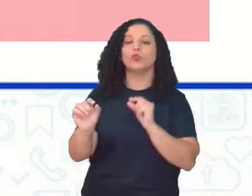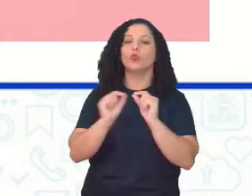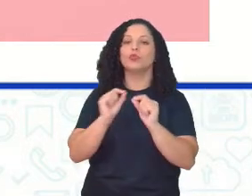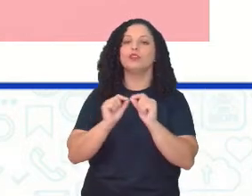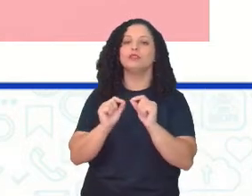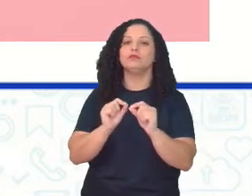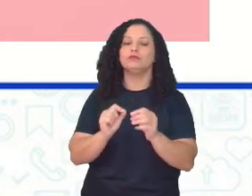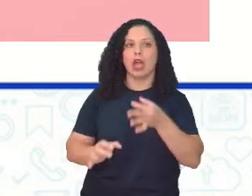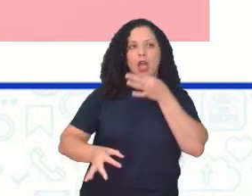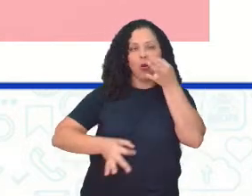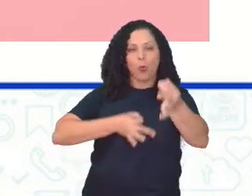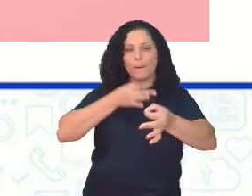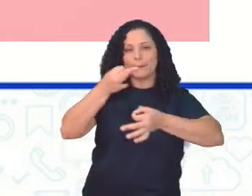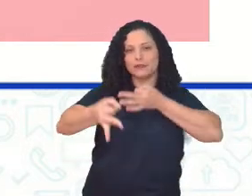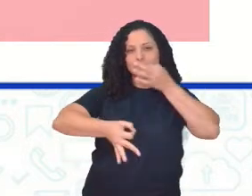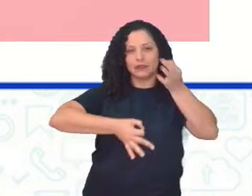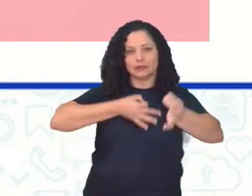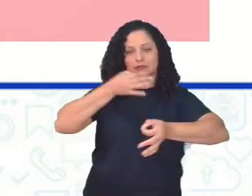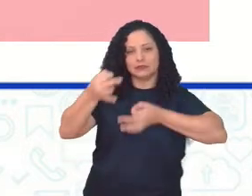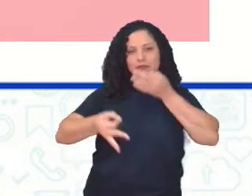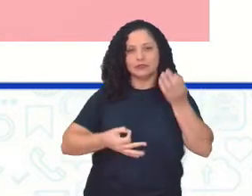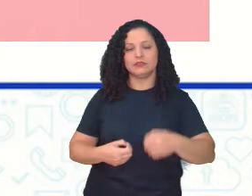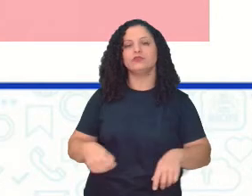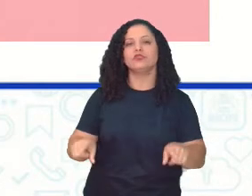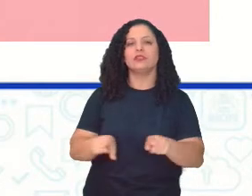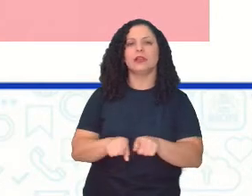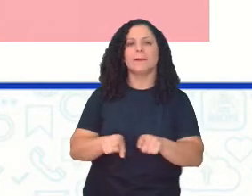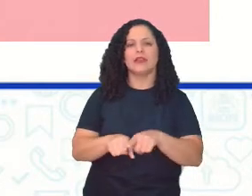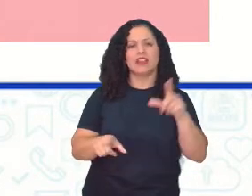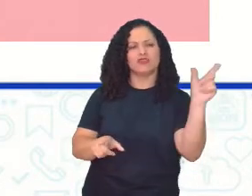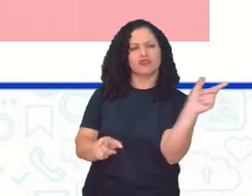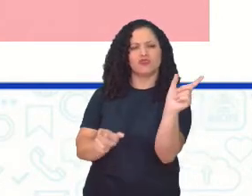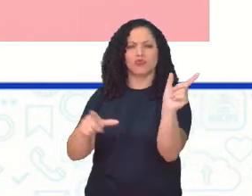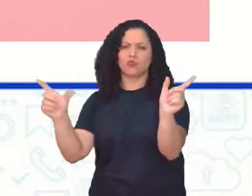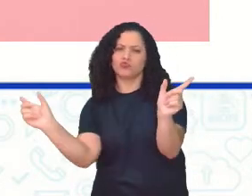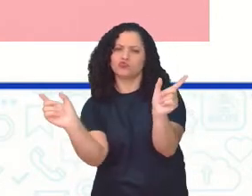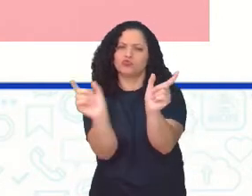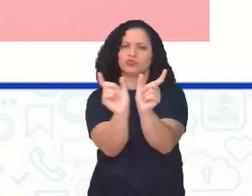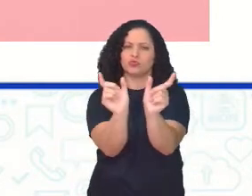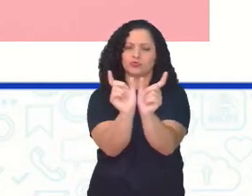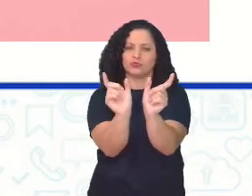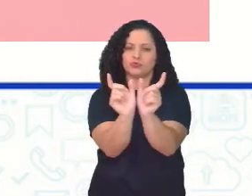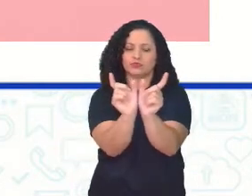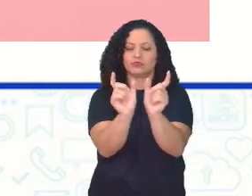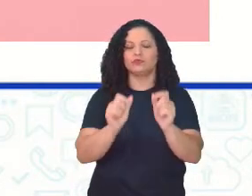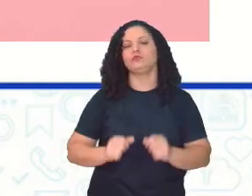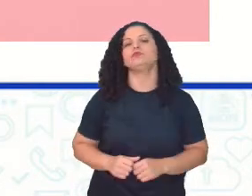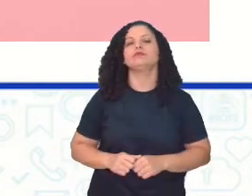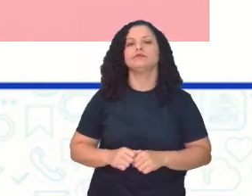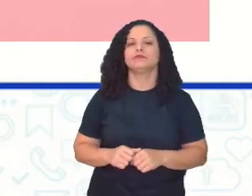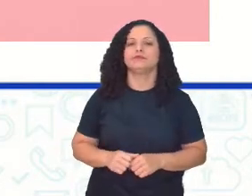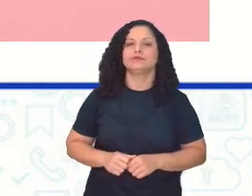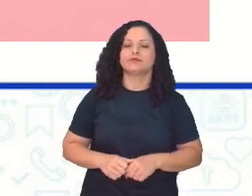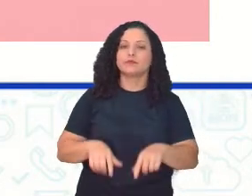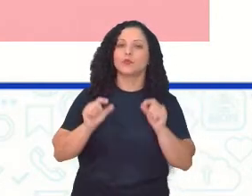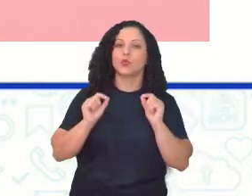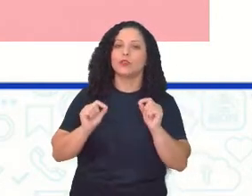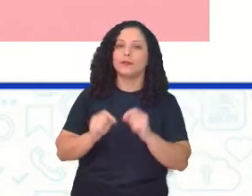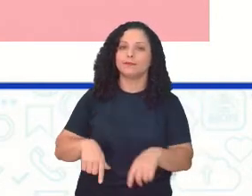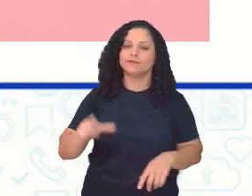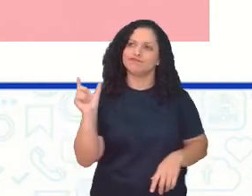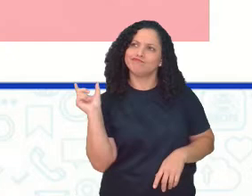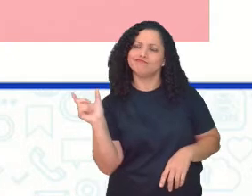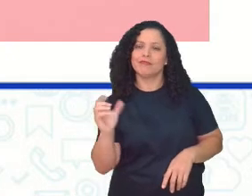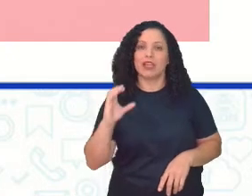operadores argumentativos, das Isso. conjunções, que, minha gente, sério, conjunção, eu sei que é um tema que